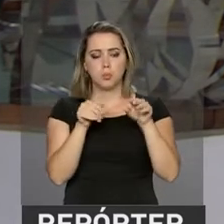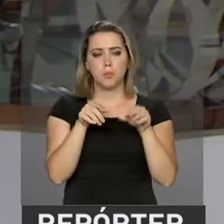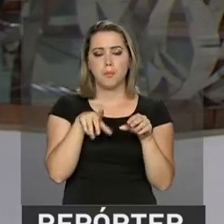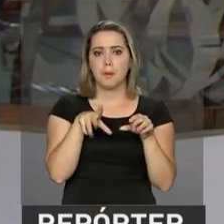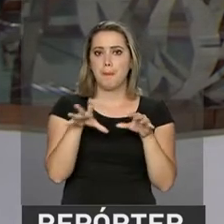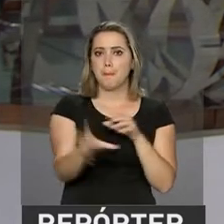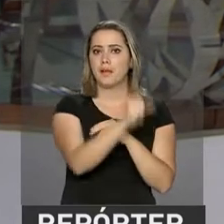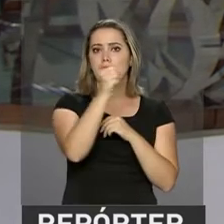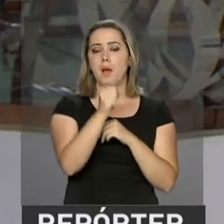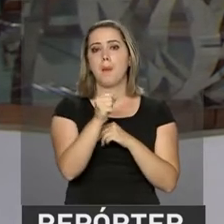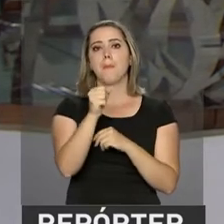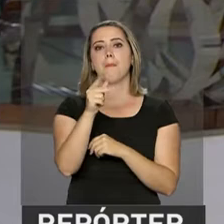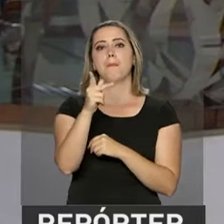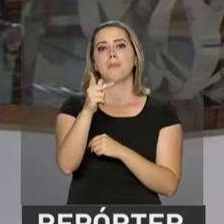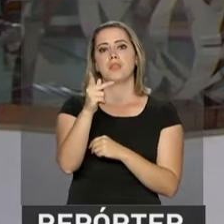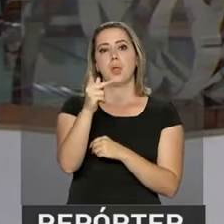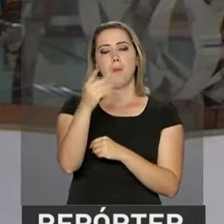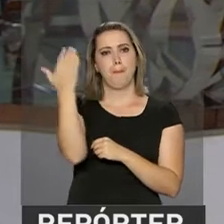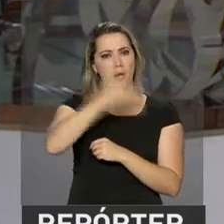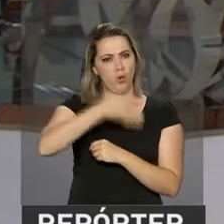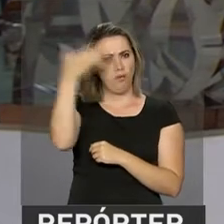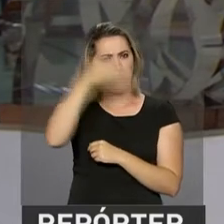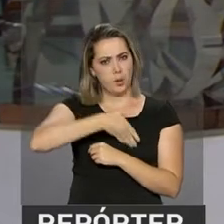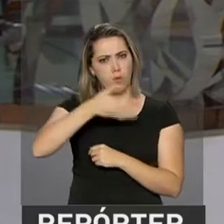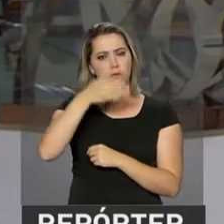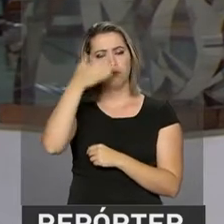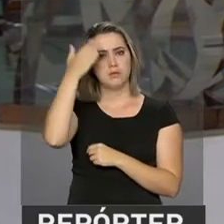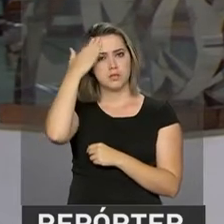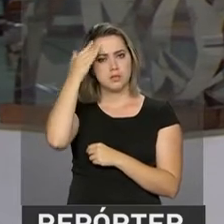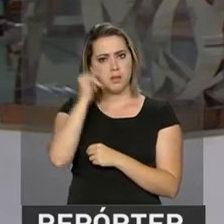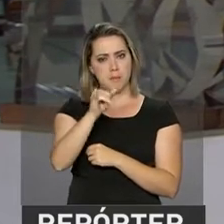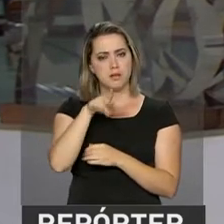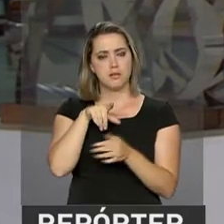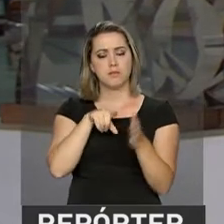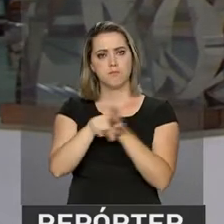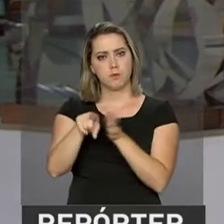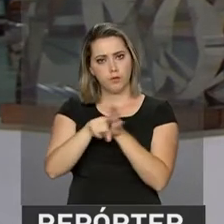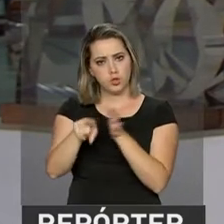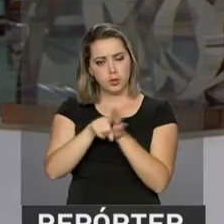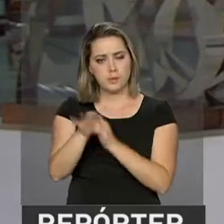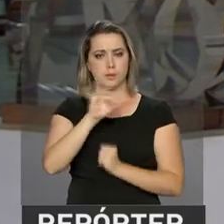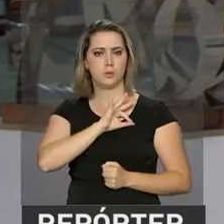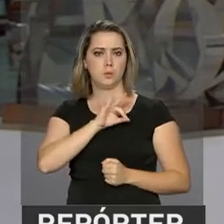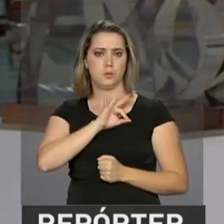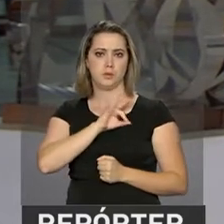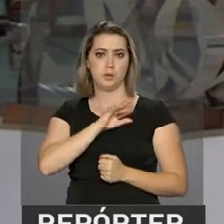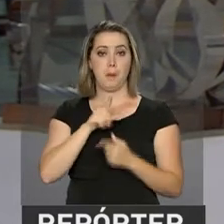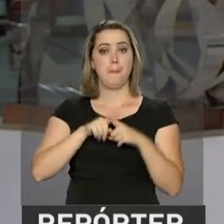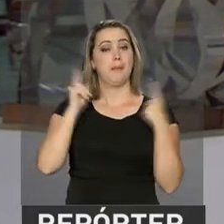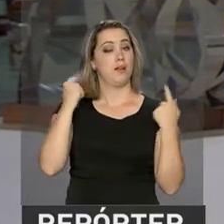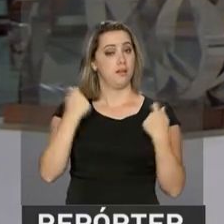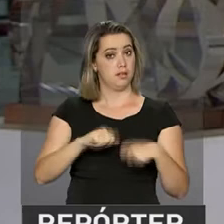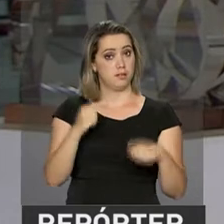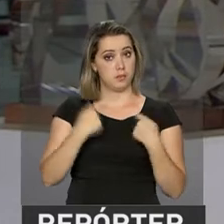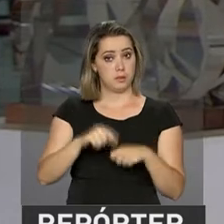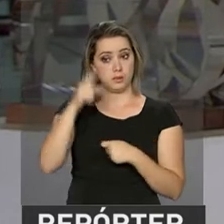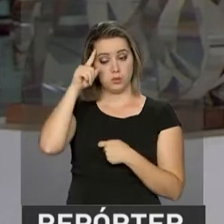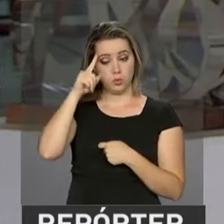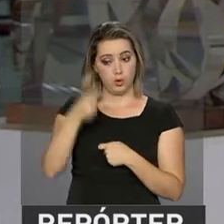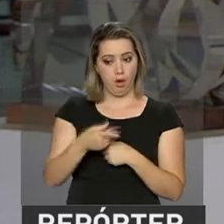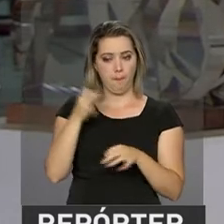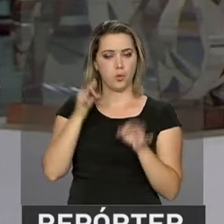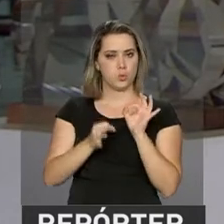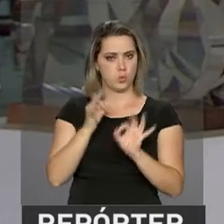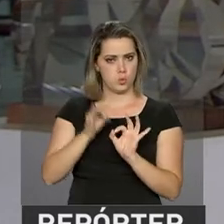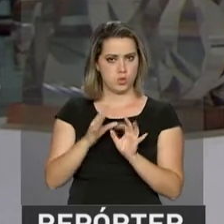Essa infiltração vai depender de uma decisão judicial, depois o juiz concluir que todos os outros meios